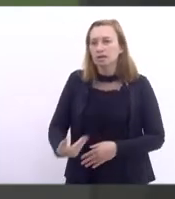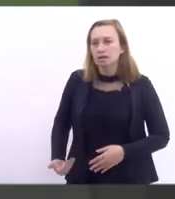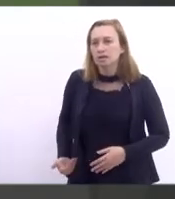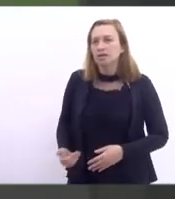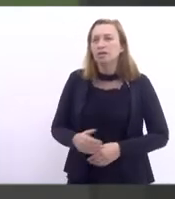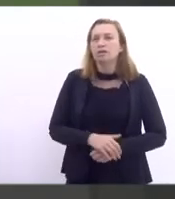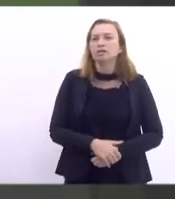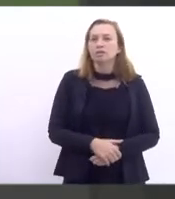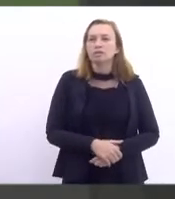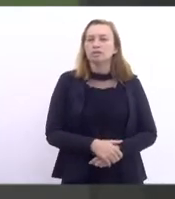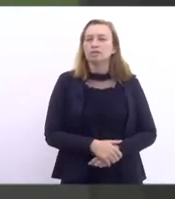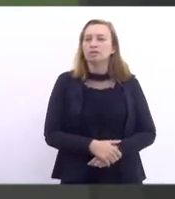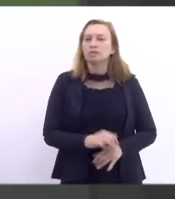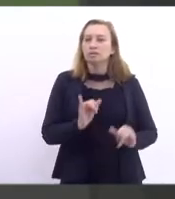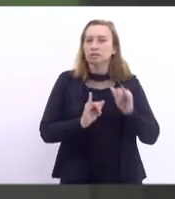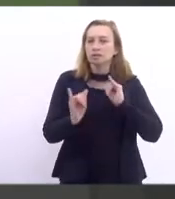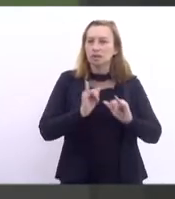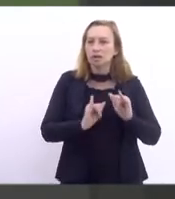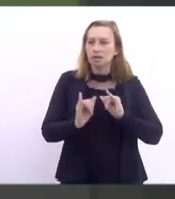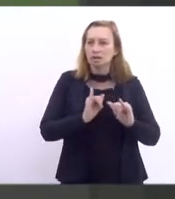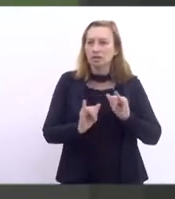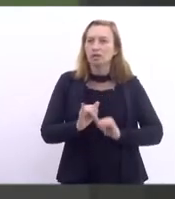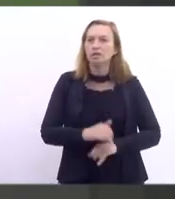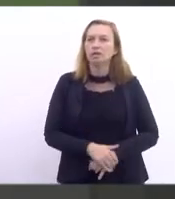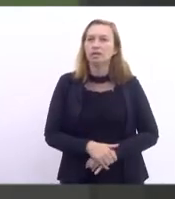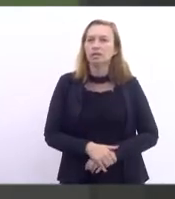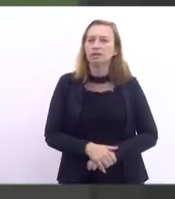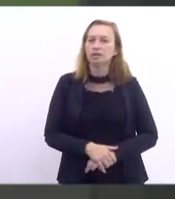a notificação é